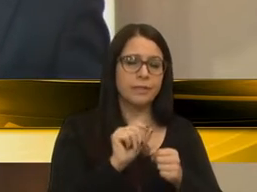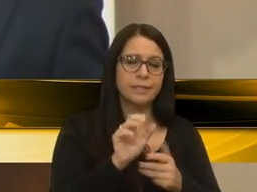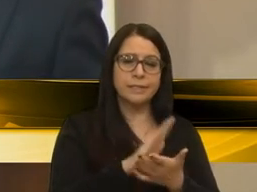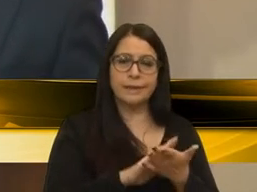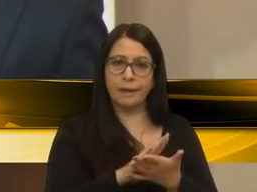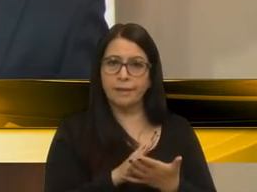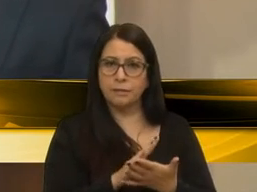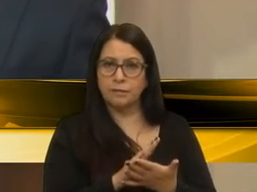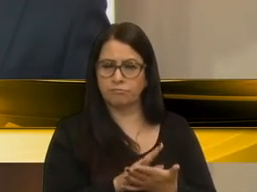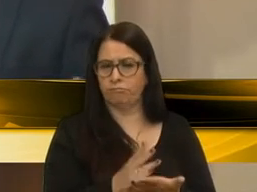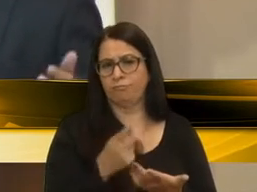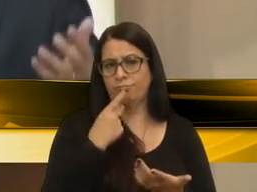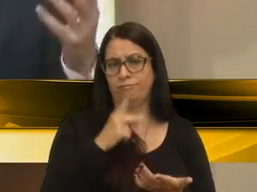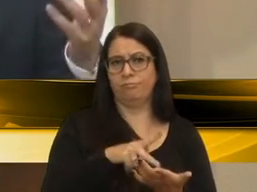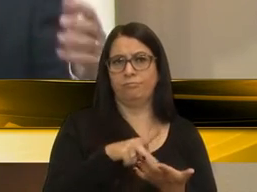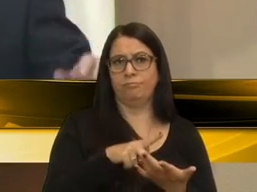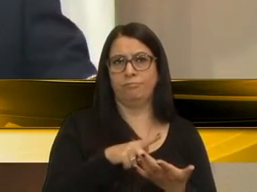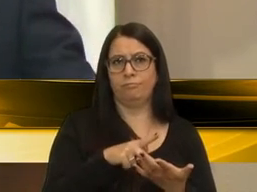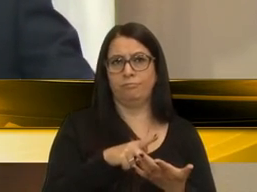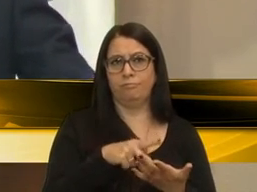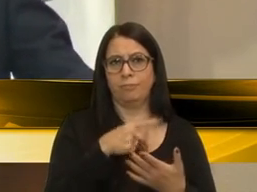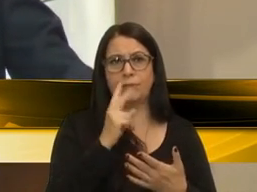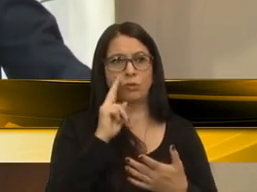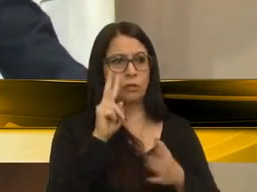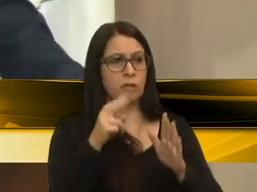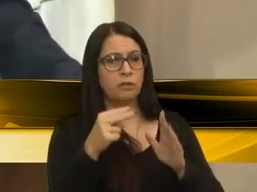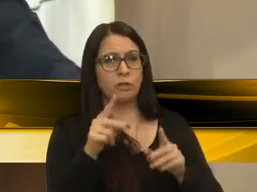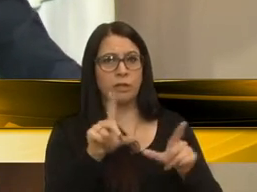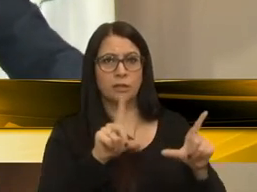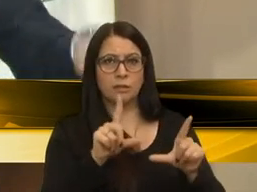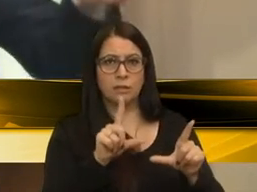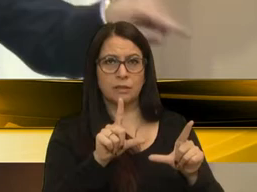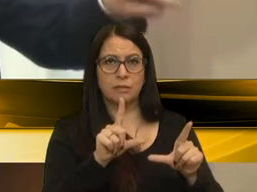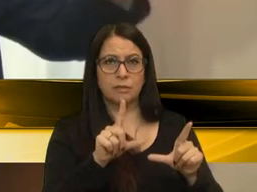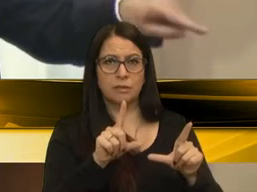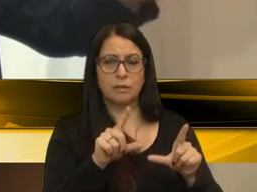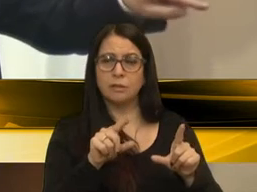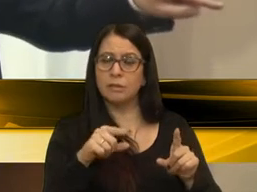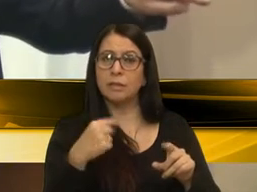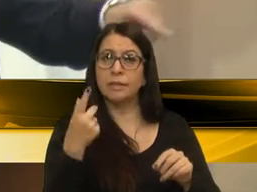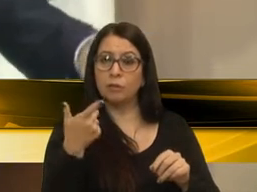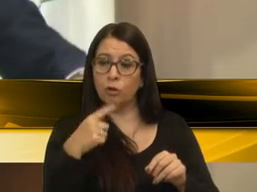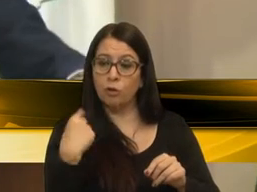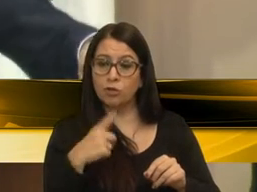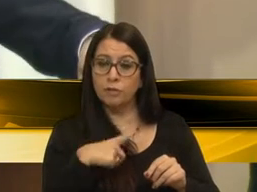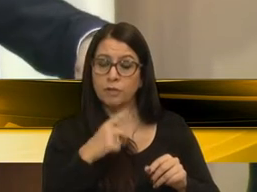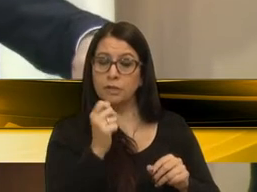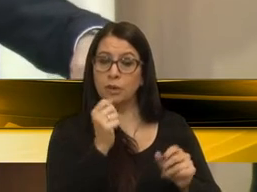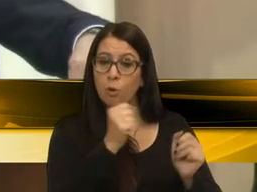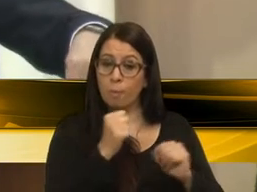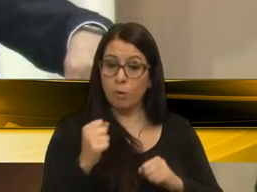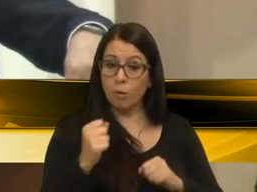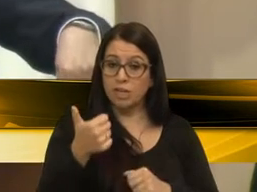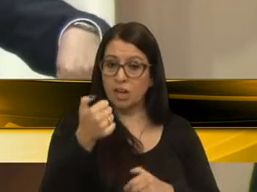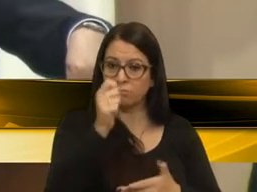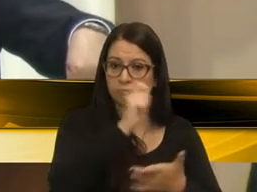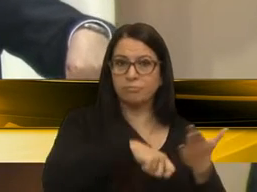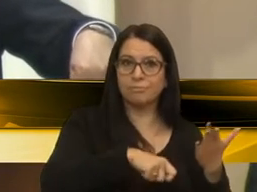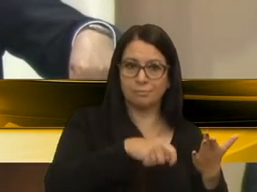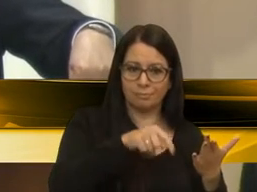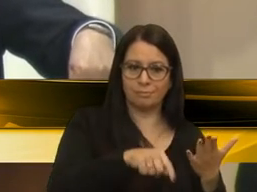nada, sinceramente, caros colegas e a quem nos assiste na TV Câmara, se nós tivéssemos o poder da caneta aqui nesta